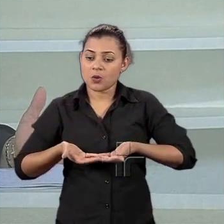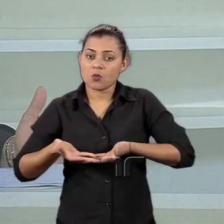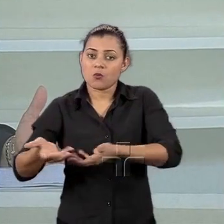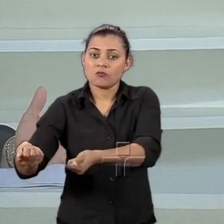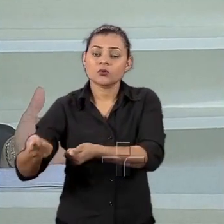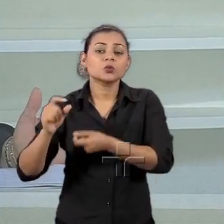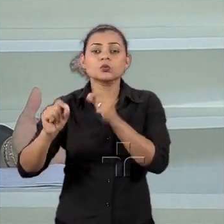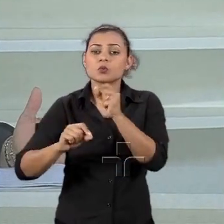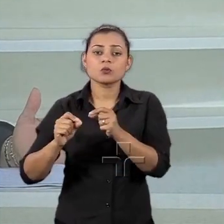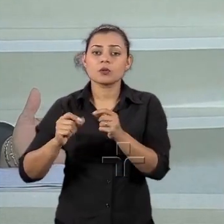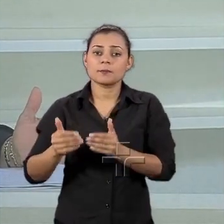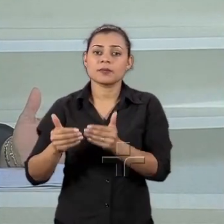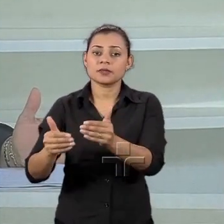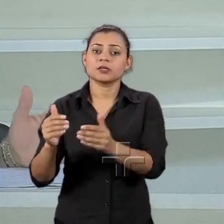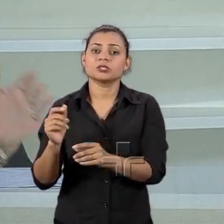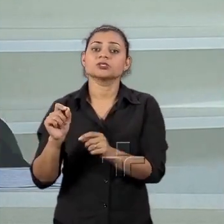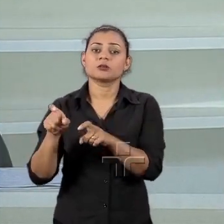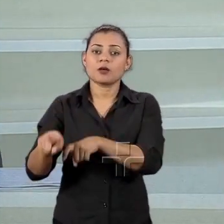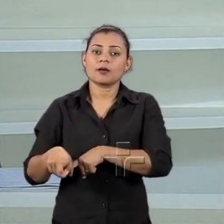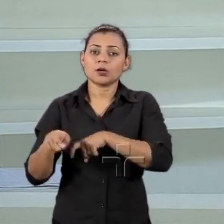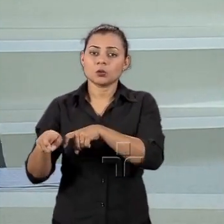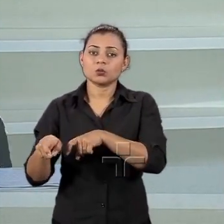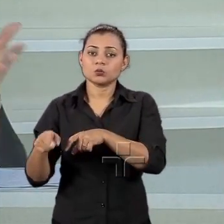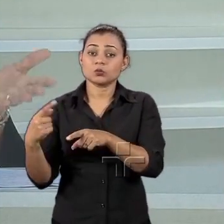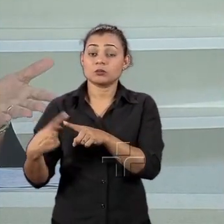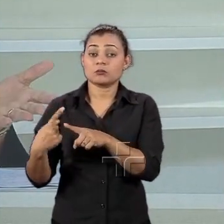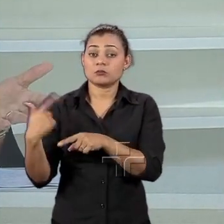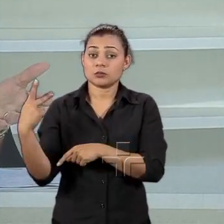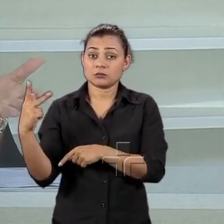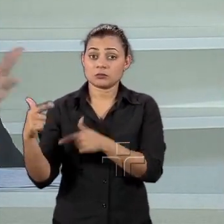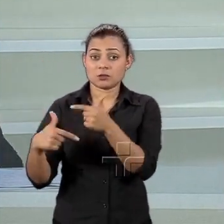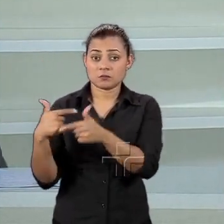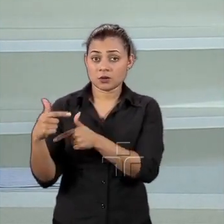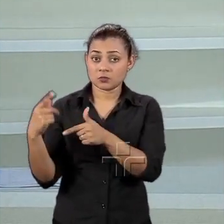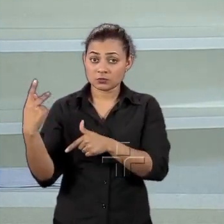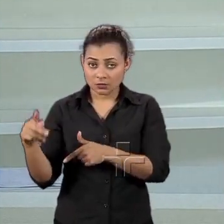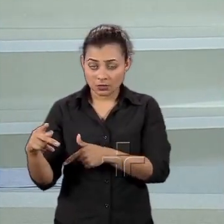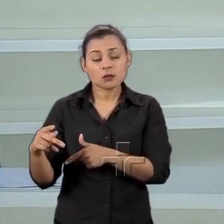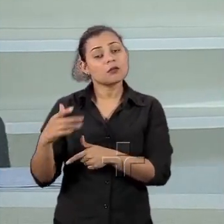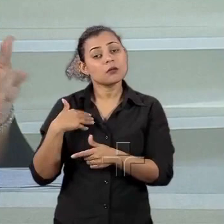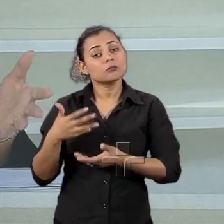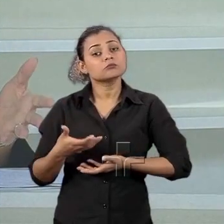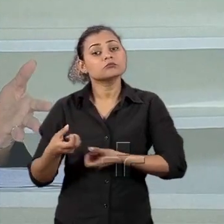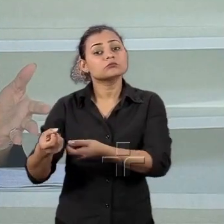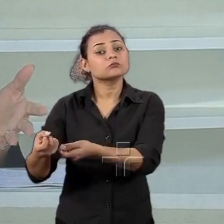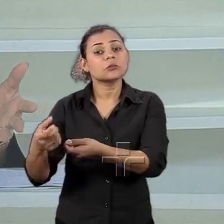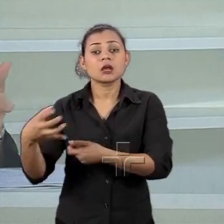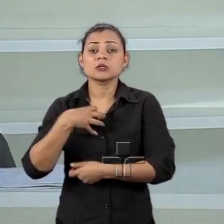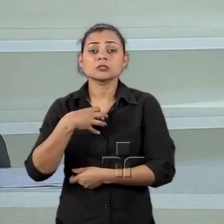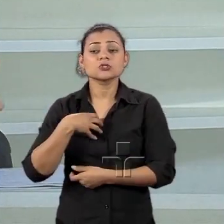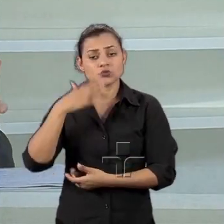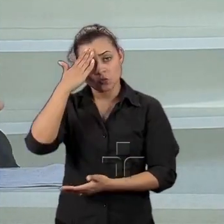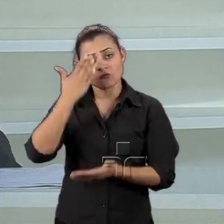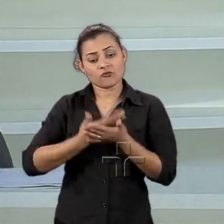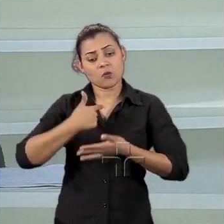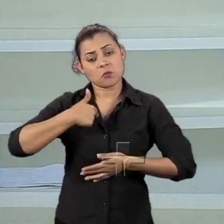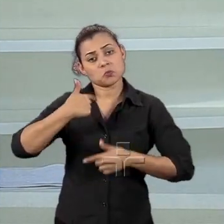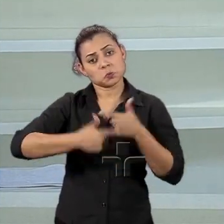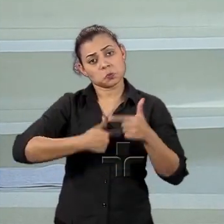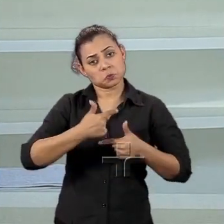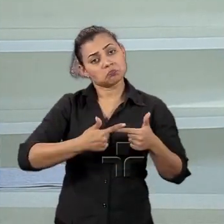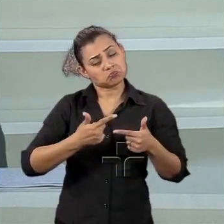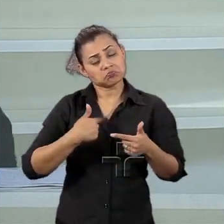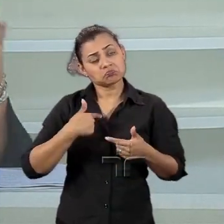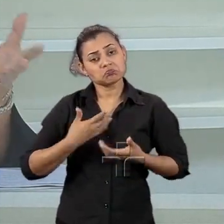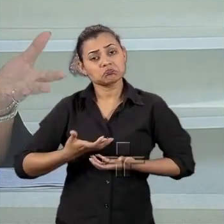da Agricultura no seu primeiro mandato, quando ela, por algum motivo, sentiu algum tipo de confiança em mim